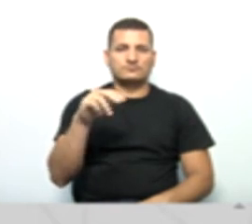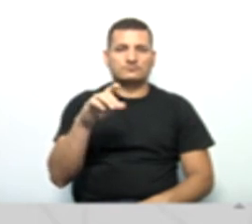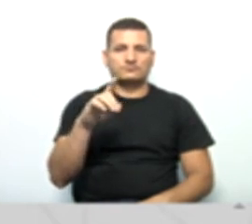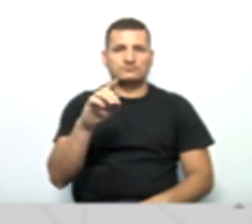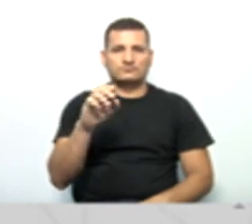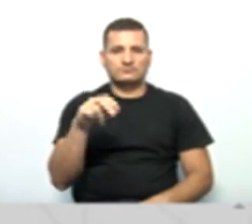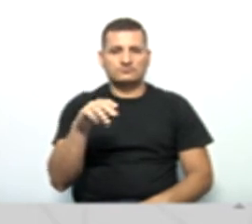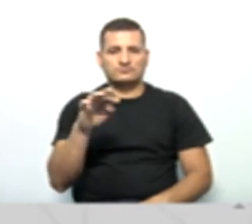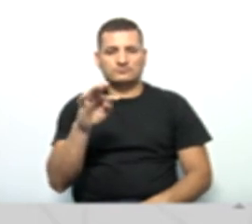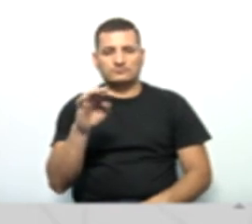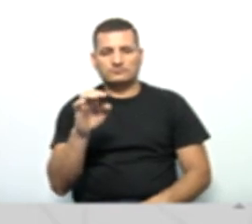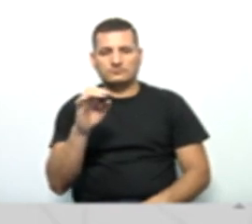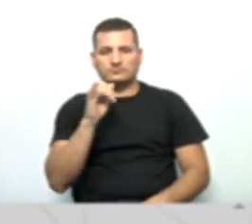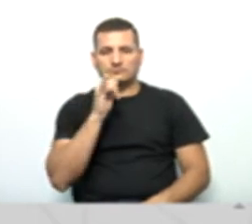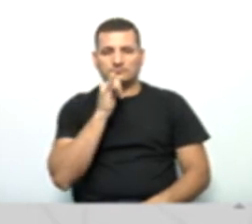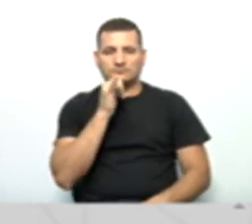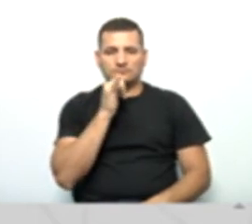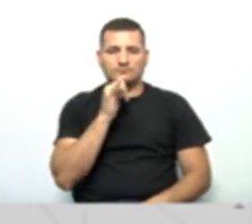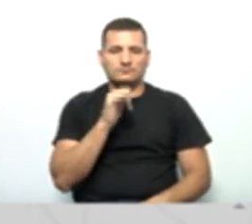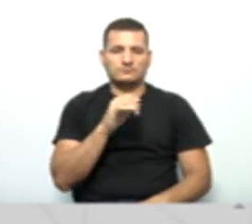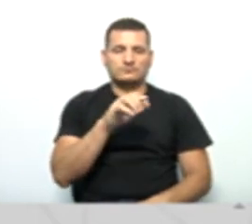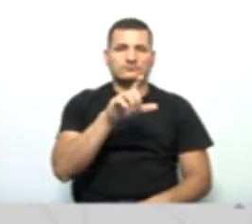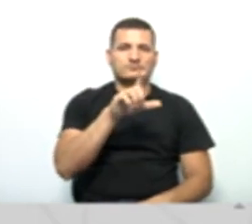Por exemplo, eu trouxe aqui, por exemplo,